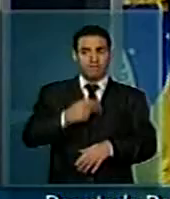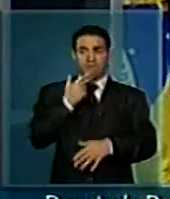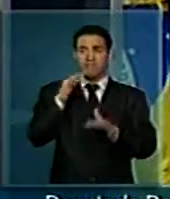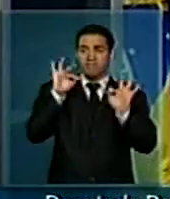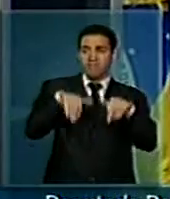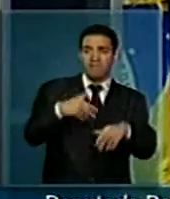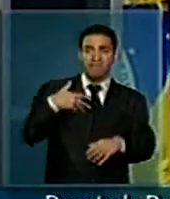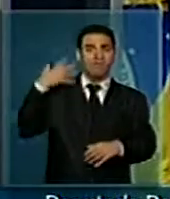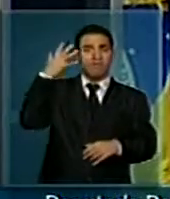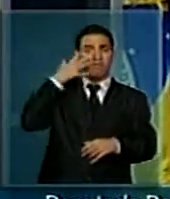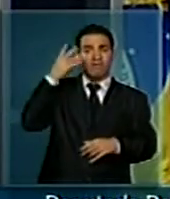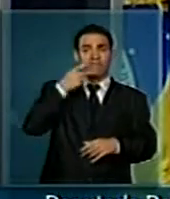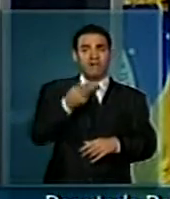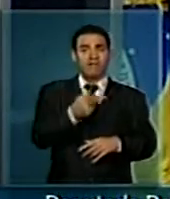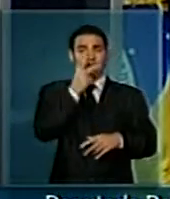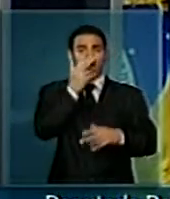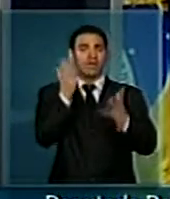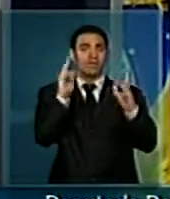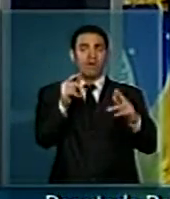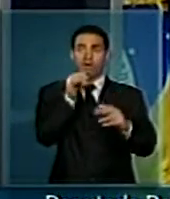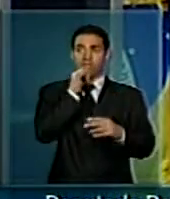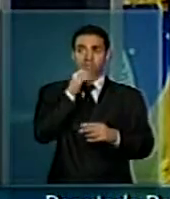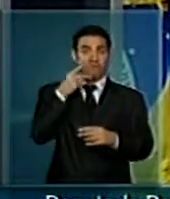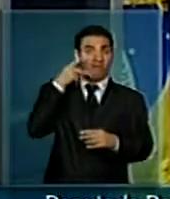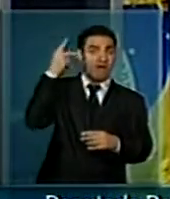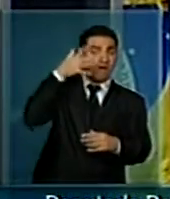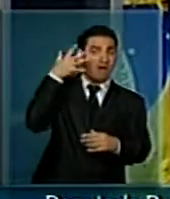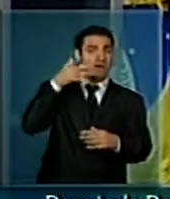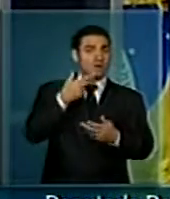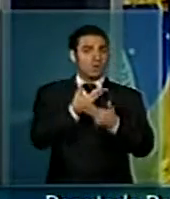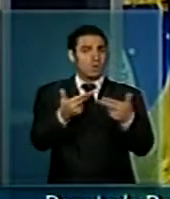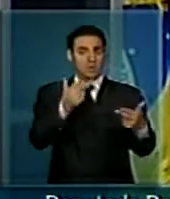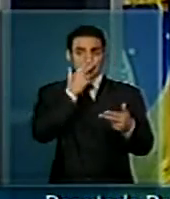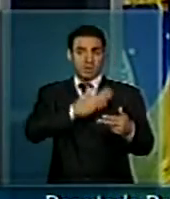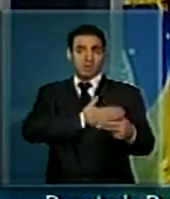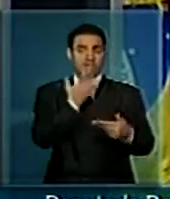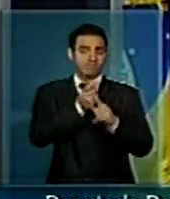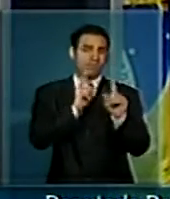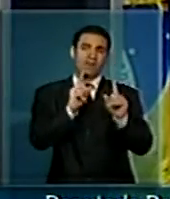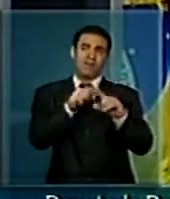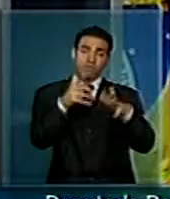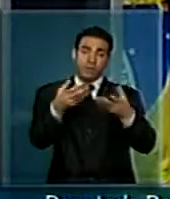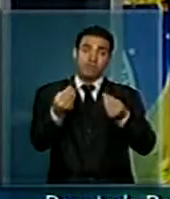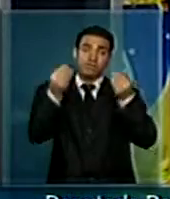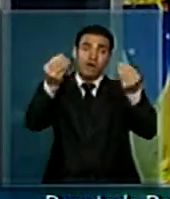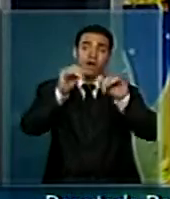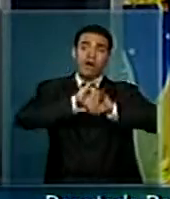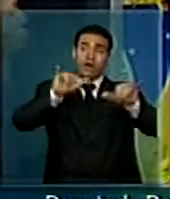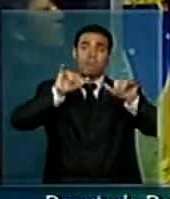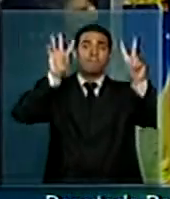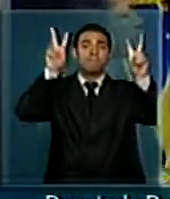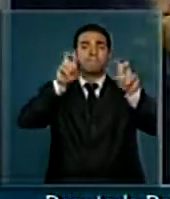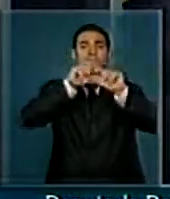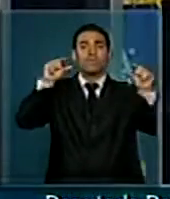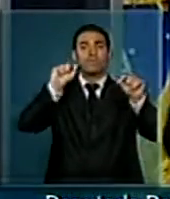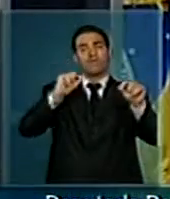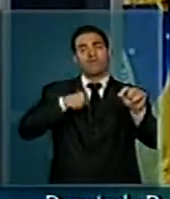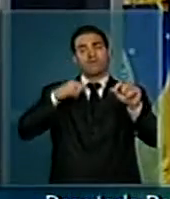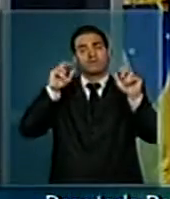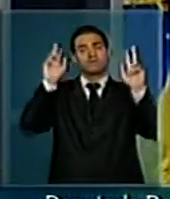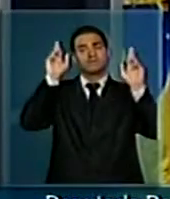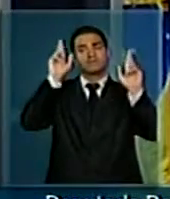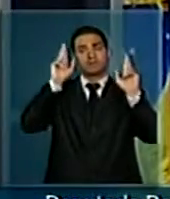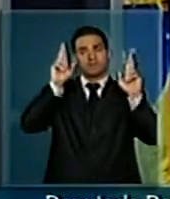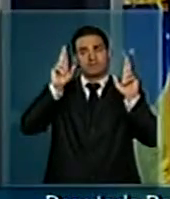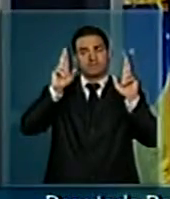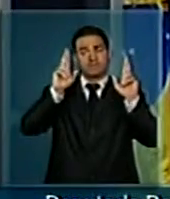com a imagem do profeta do caos e da desesperança. Pelo contrário, a esperança é que nos move e